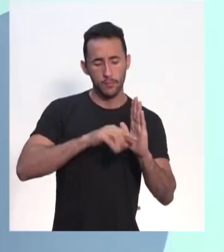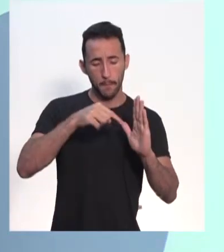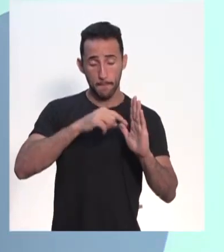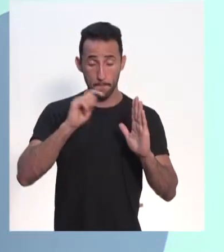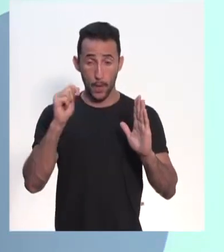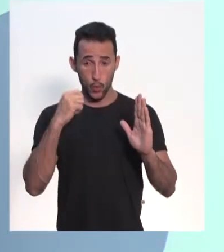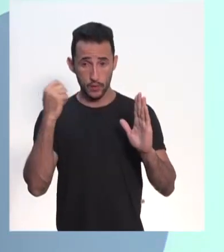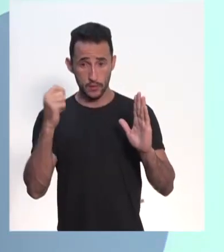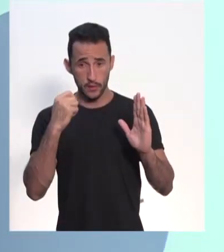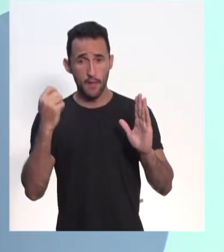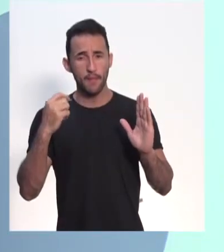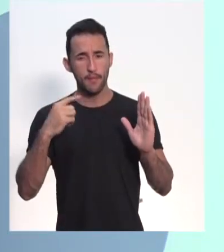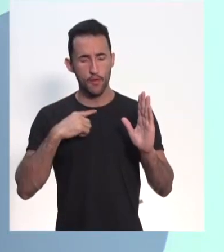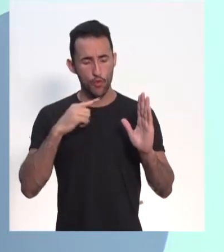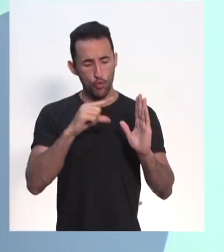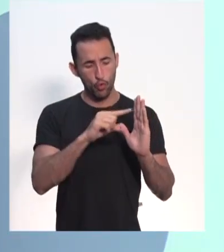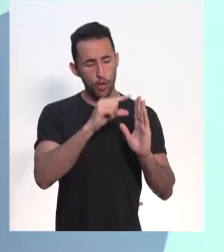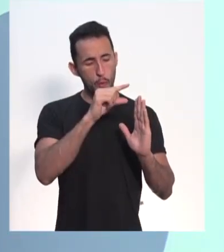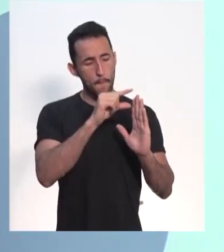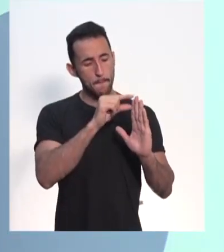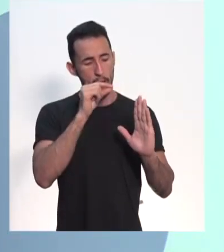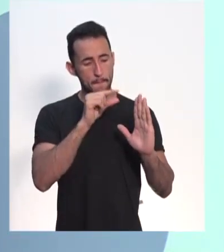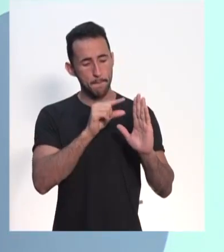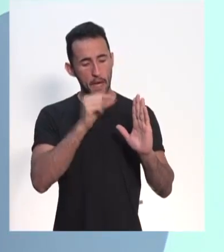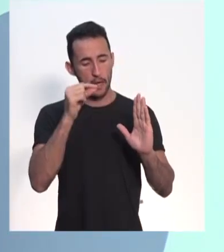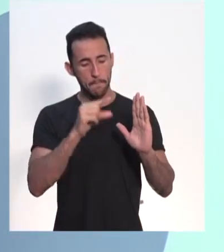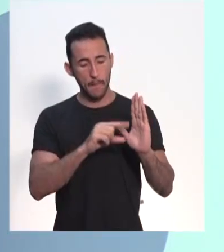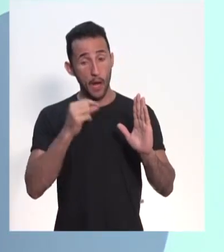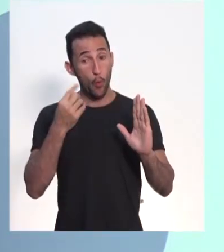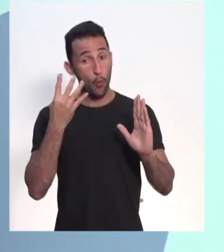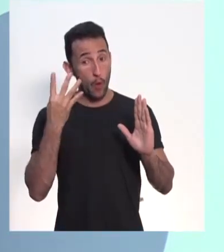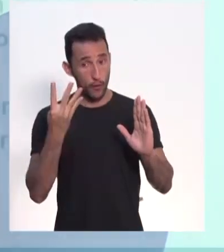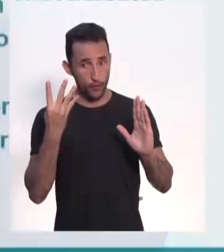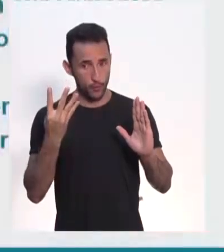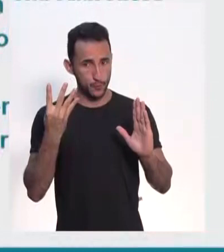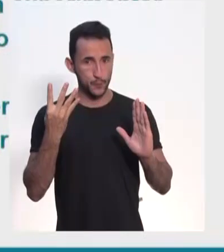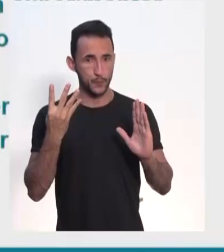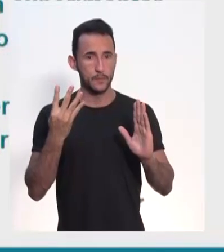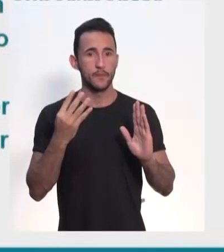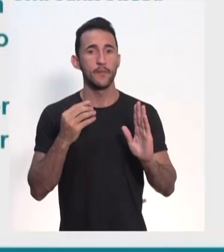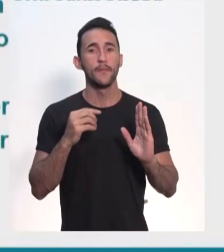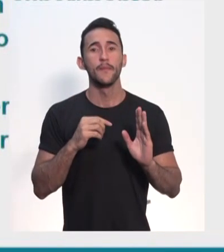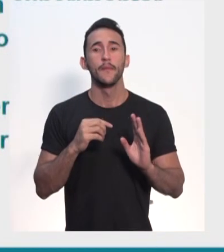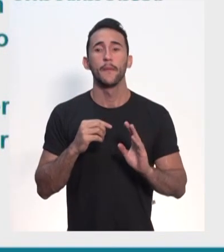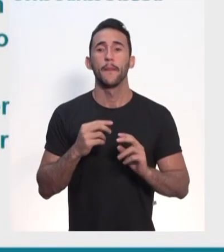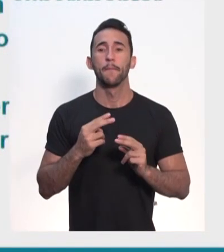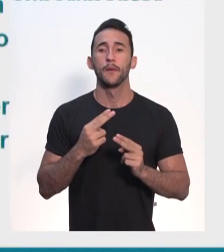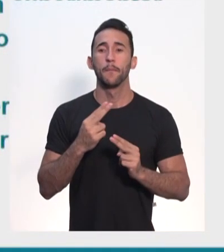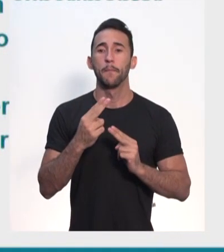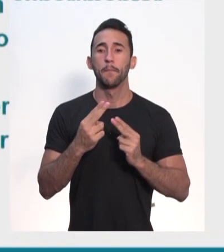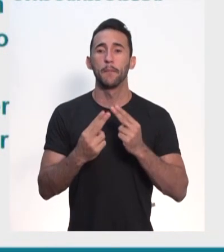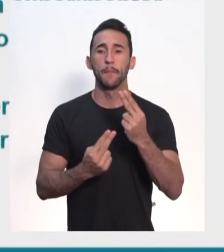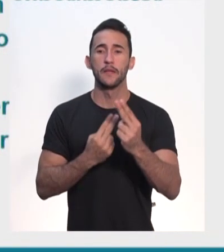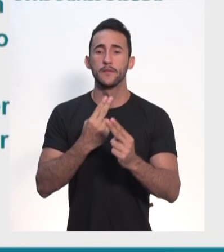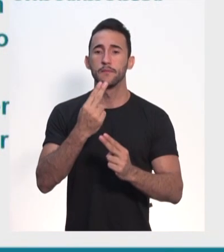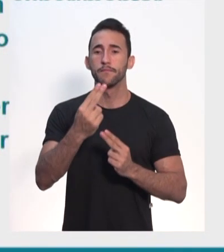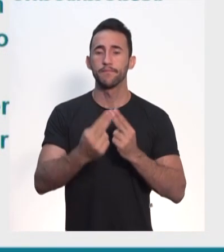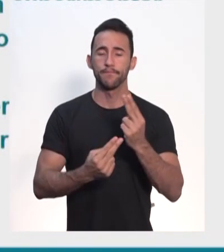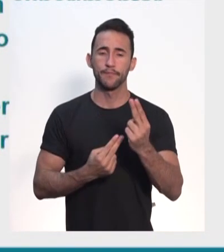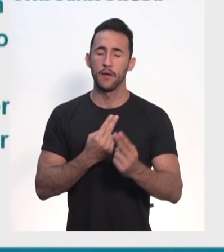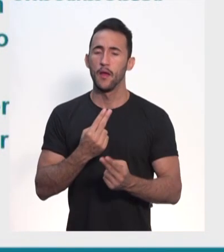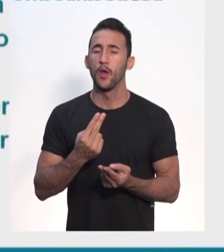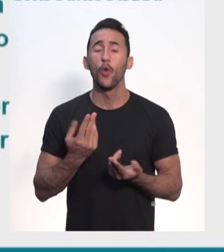ensino para dar o tom de o que acontece nesse estado tão grande que a gente pode levar